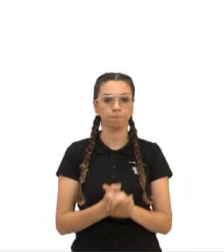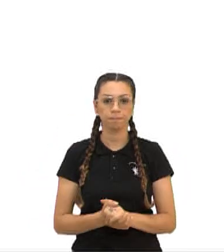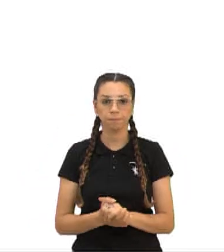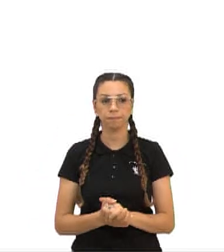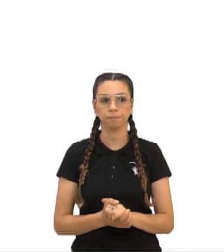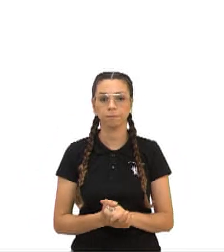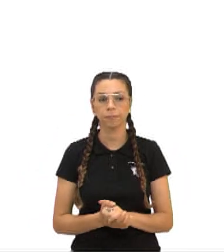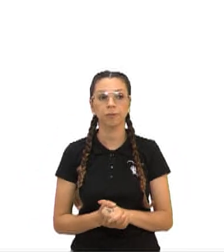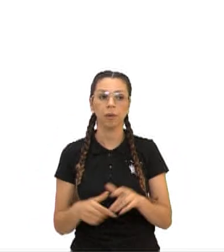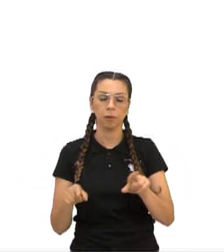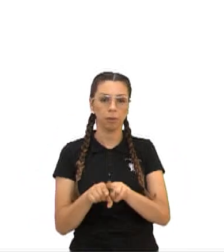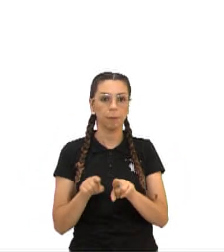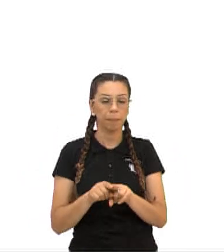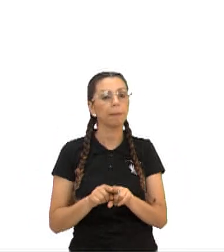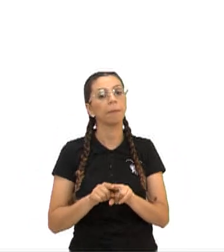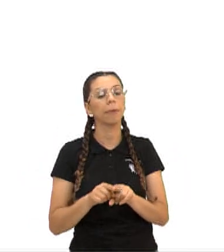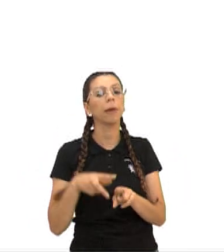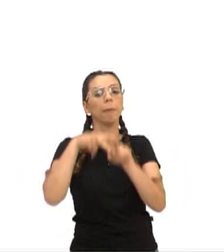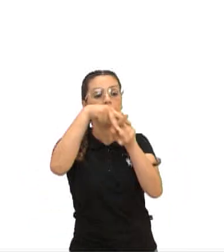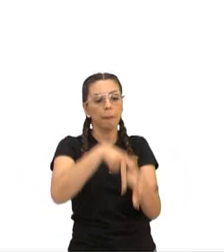da corrida de cavalo.